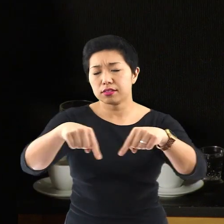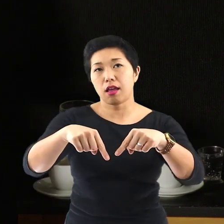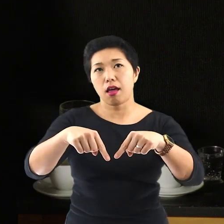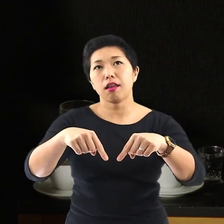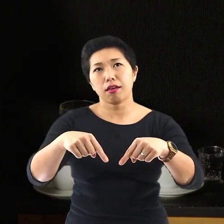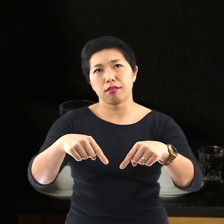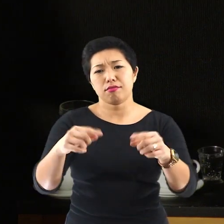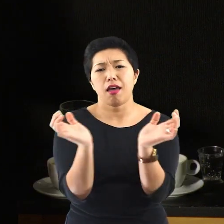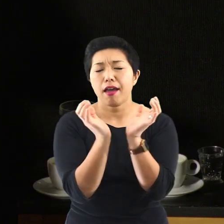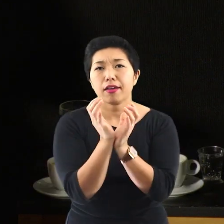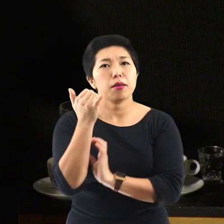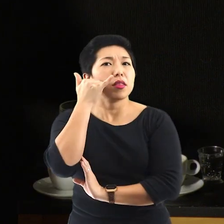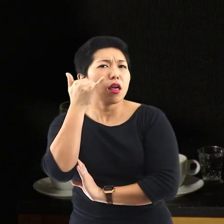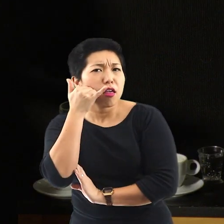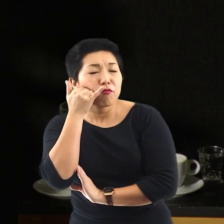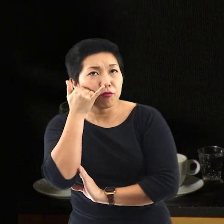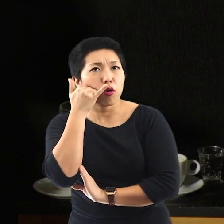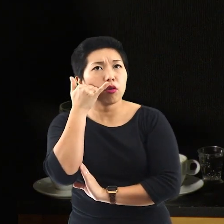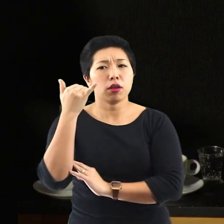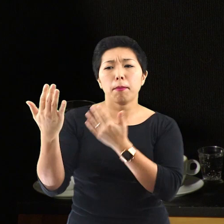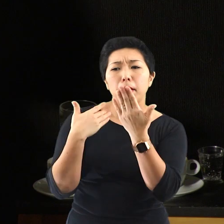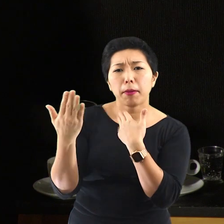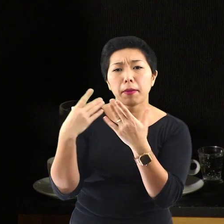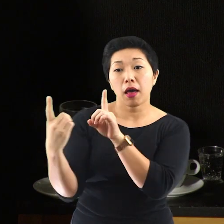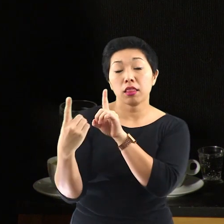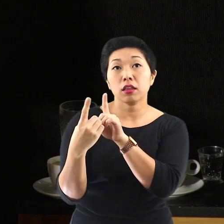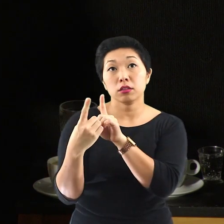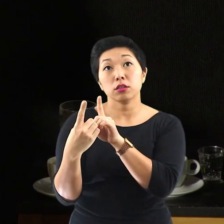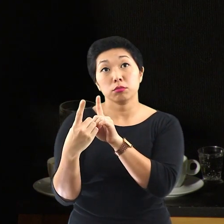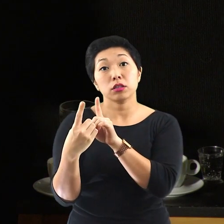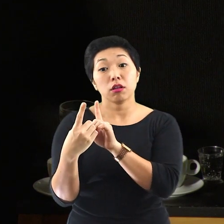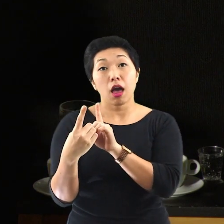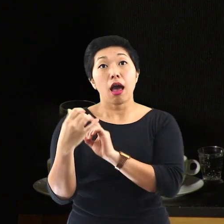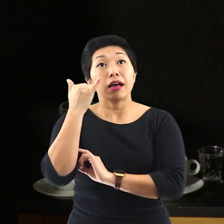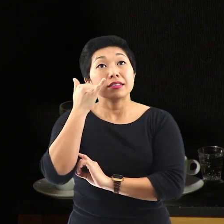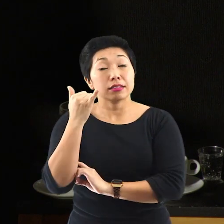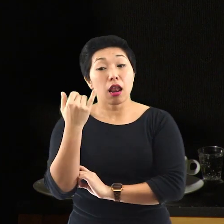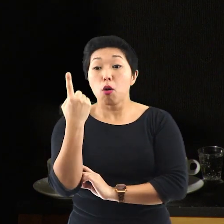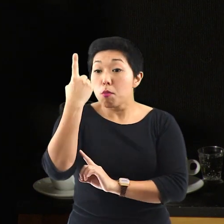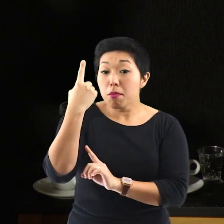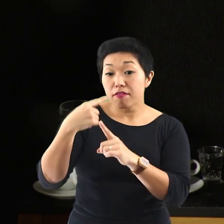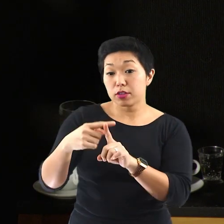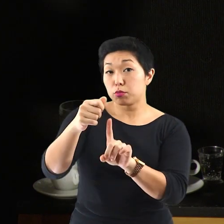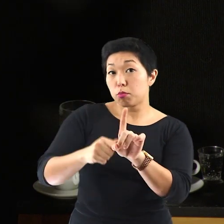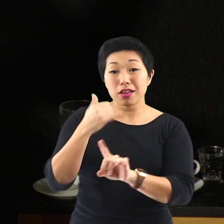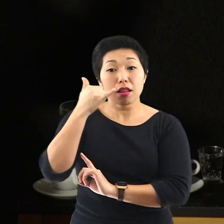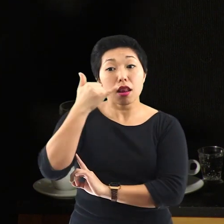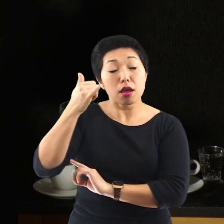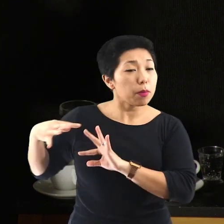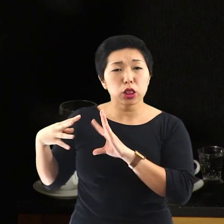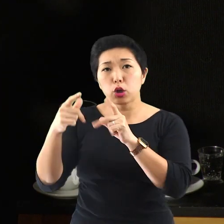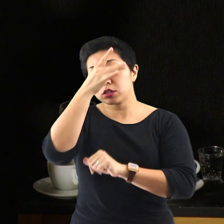pessoal de telefonia, né, conversando. Aquela sala, eles ligam uma vez por mês para todos